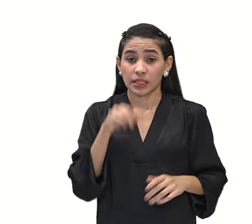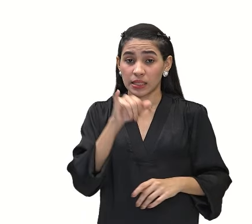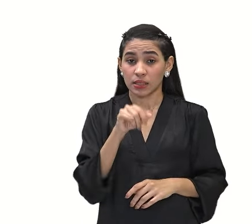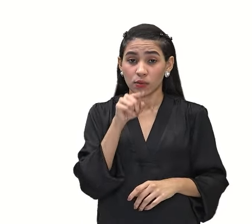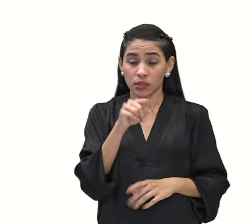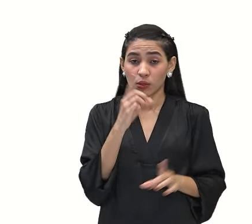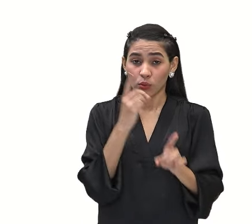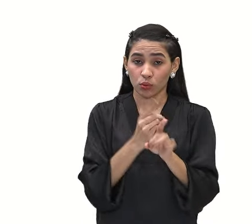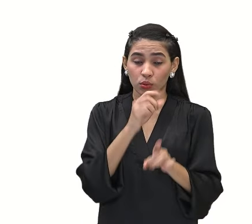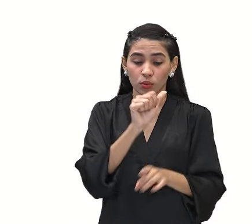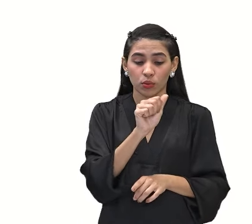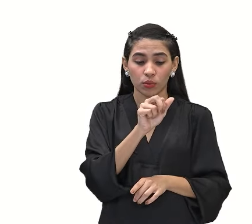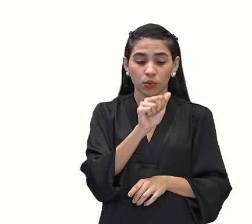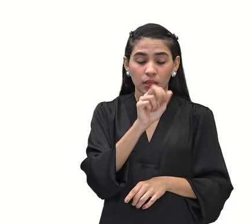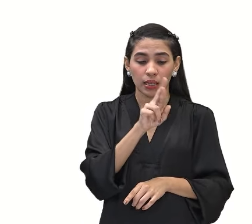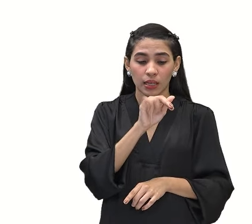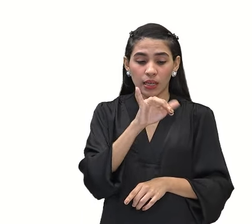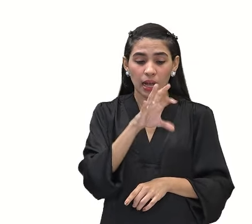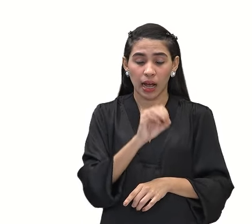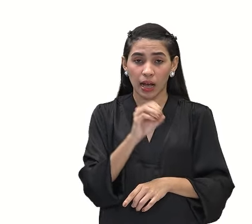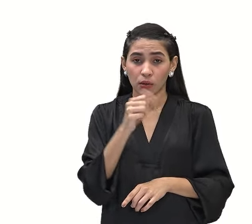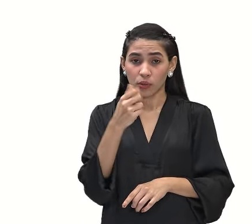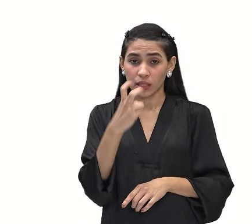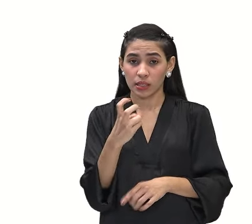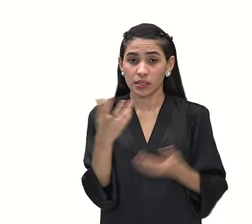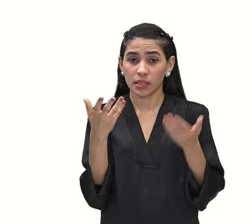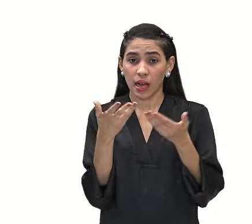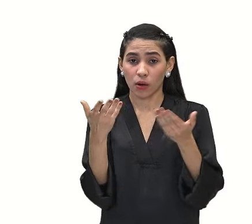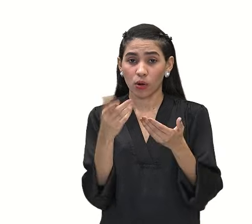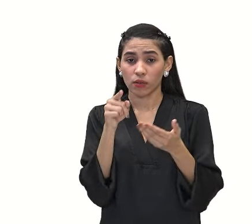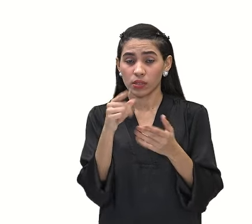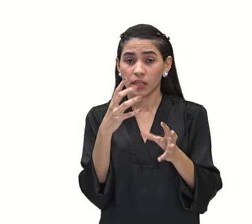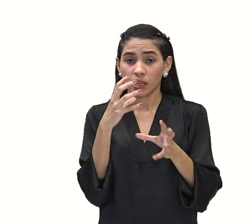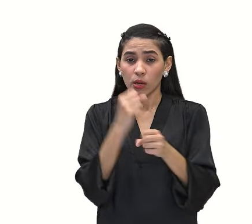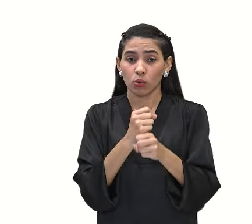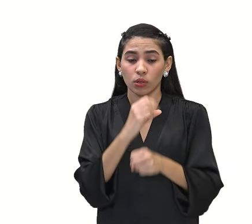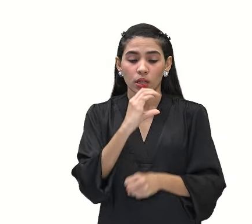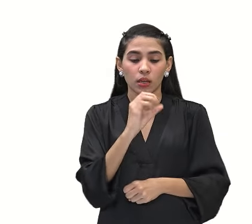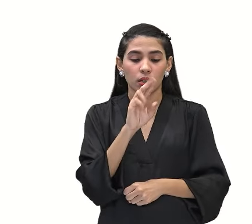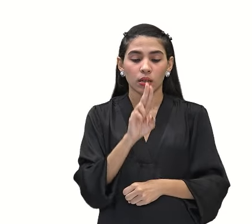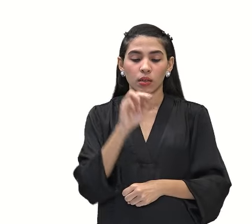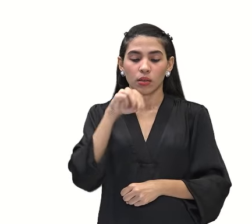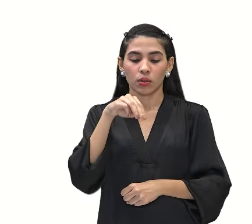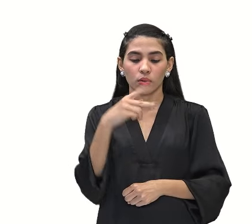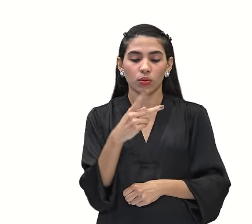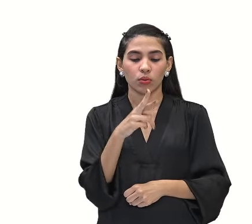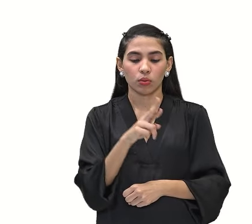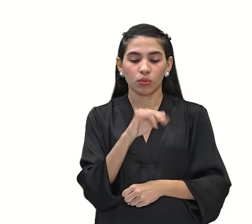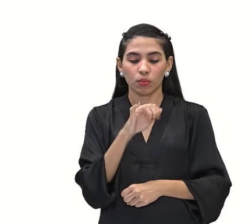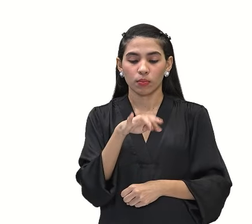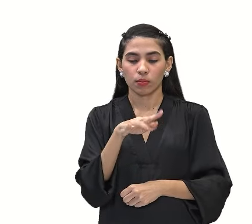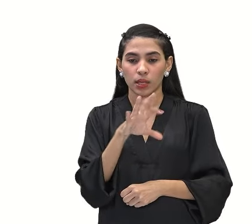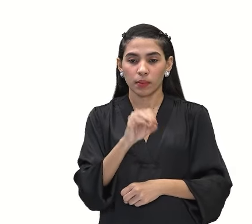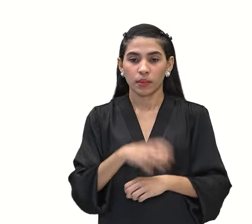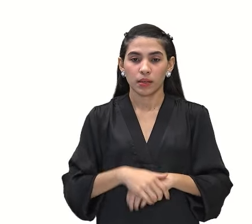cm então agora vamos para o comprimento comprimento então ó 2 ve